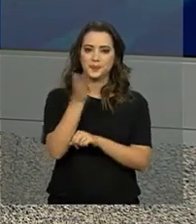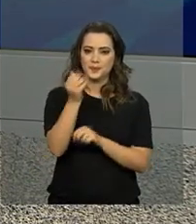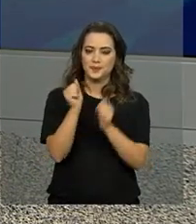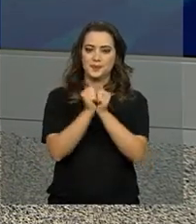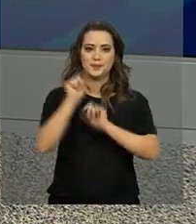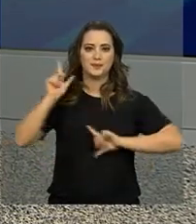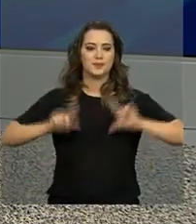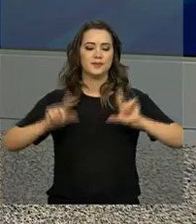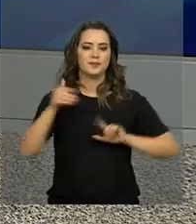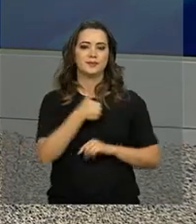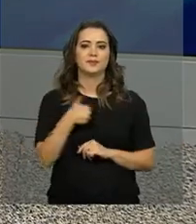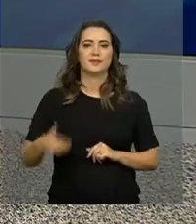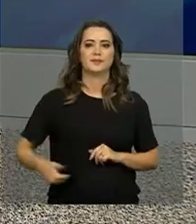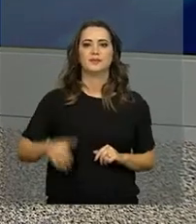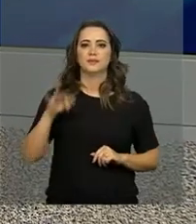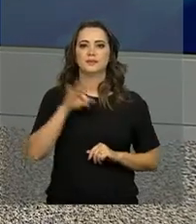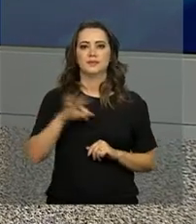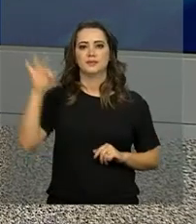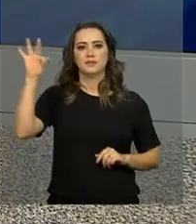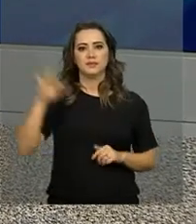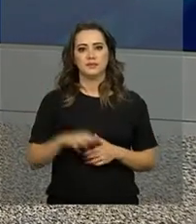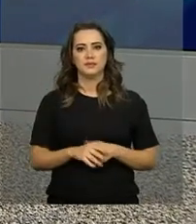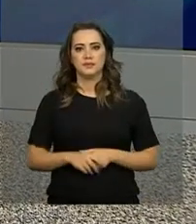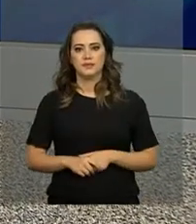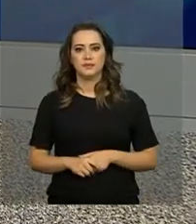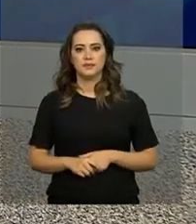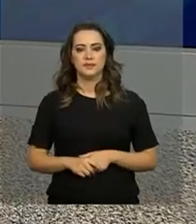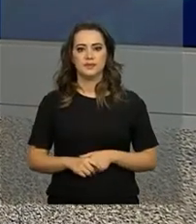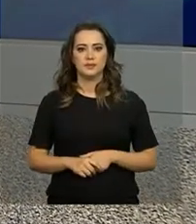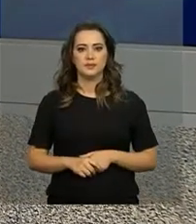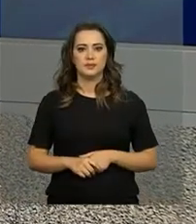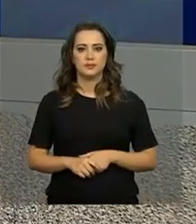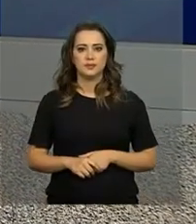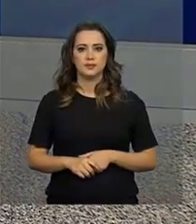você e continue com a gente aqui na NBR, TV do Governo Federal.